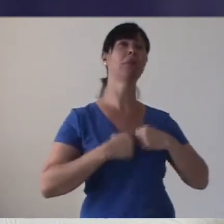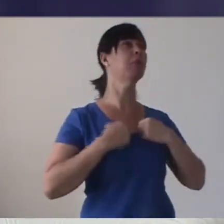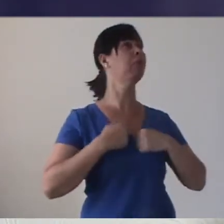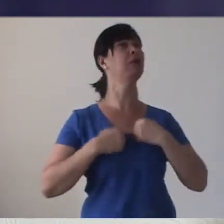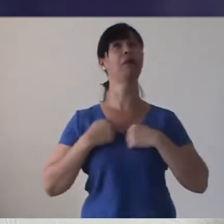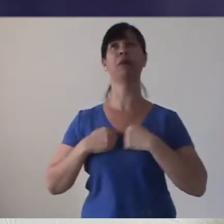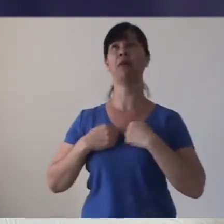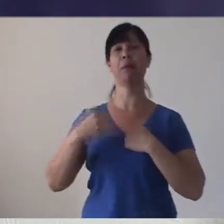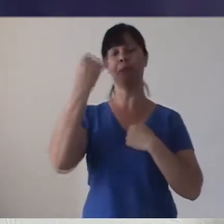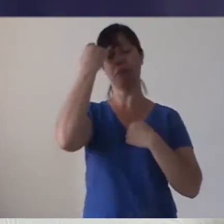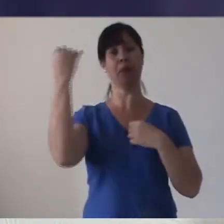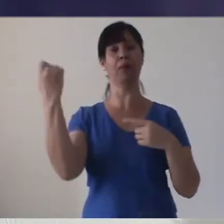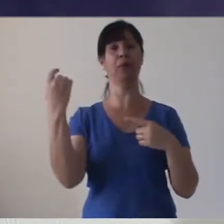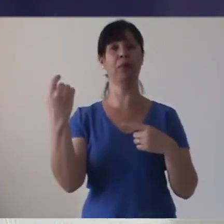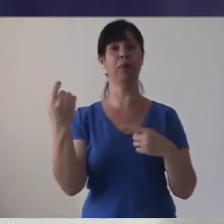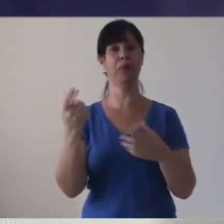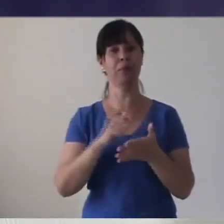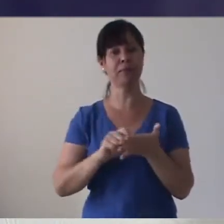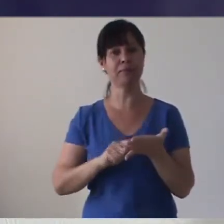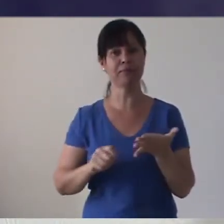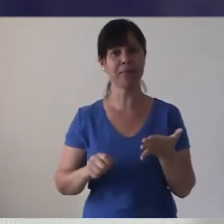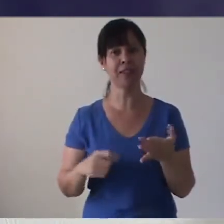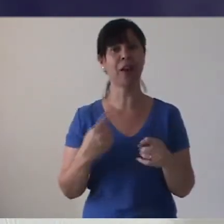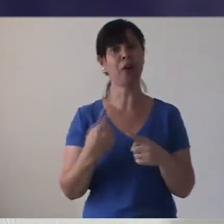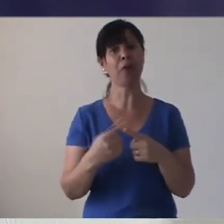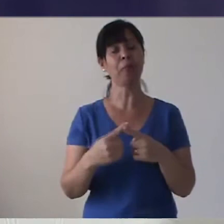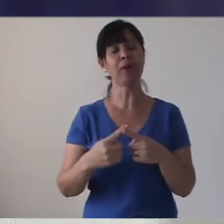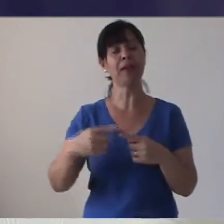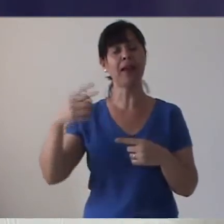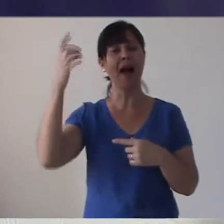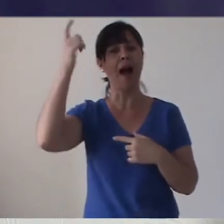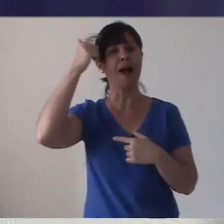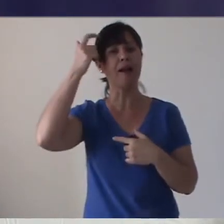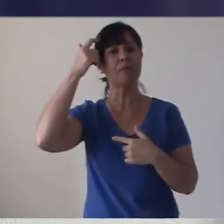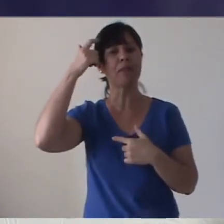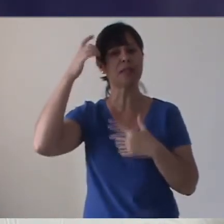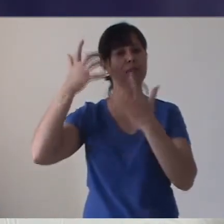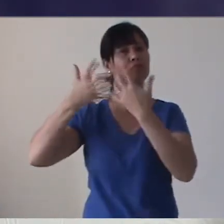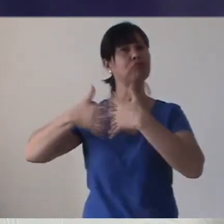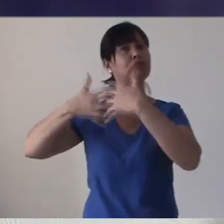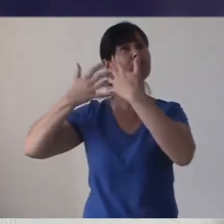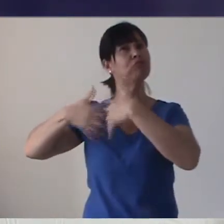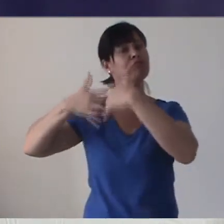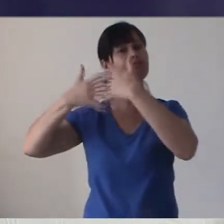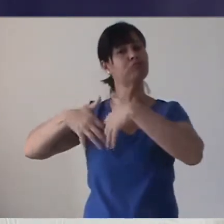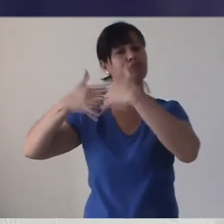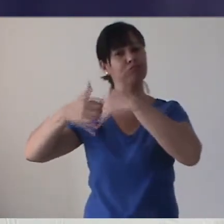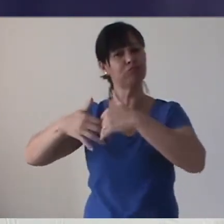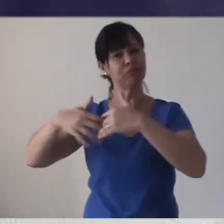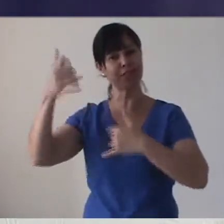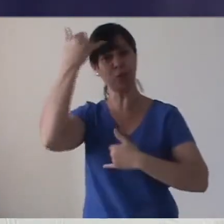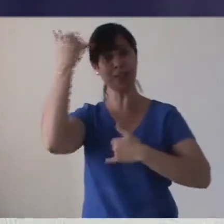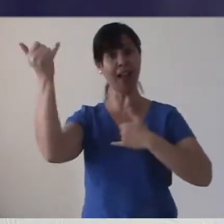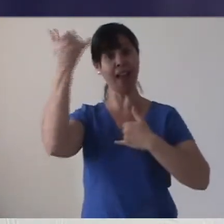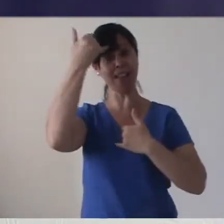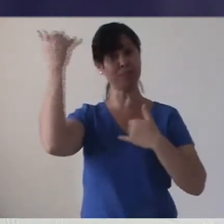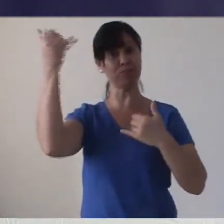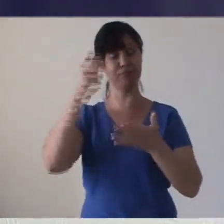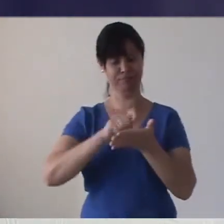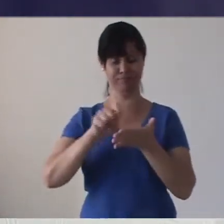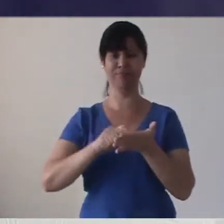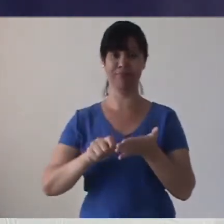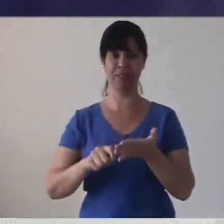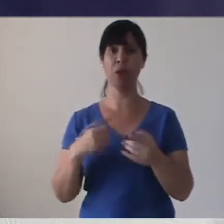isso é importante, você está vivo. E depois de passar por essa pandemia, melhor ainda. Né? Então, assim. Isso tudo